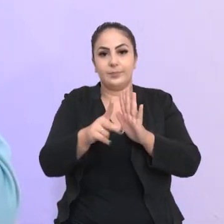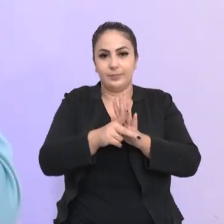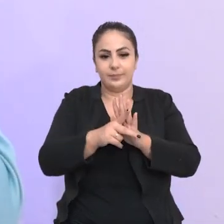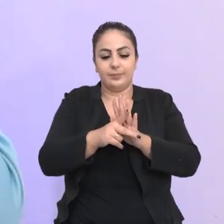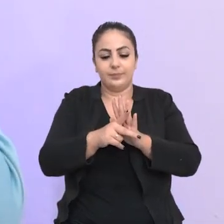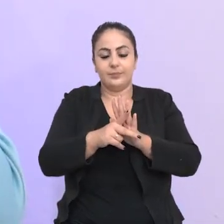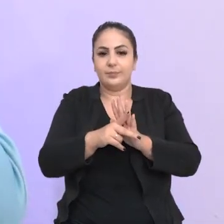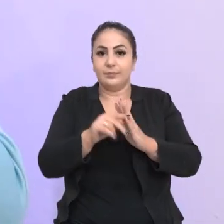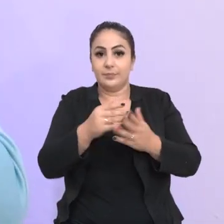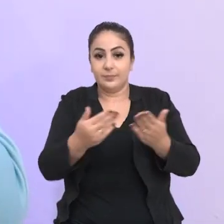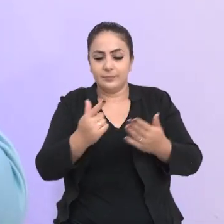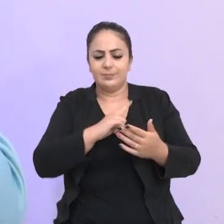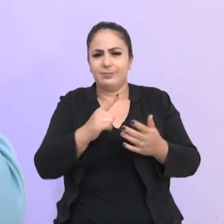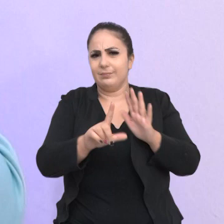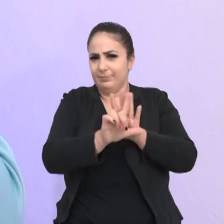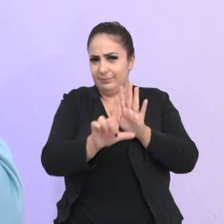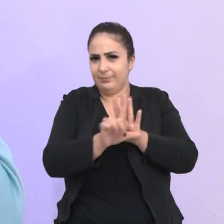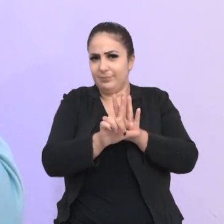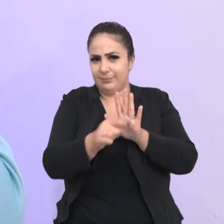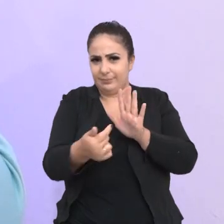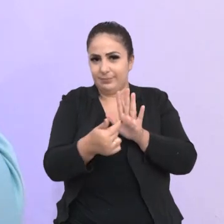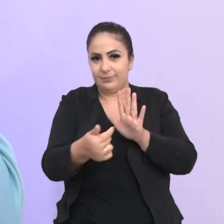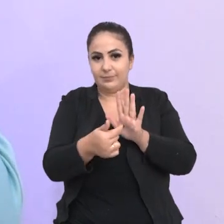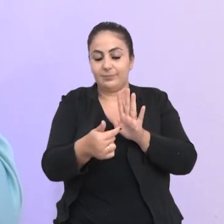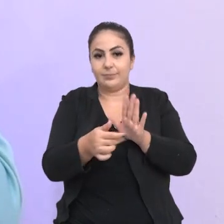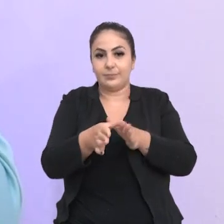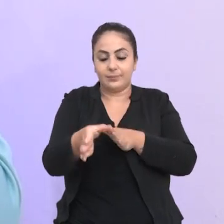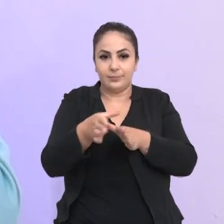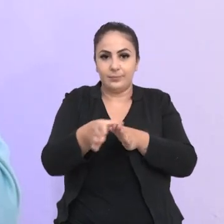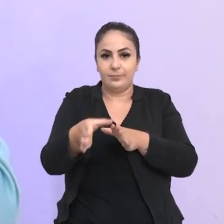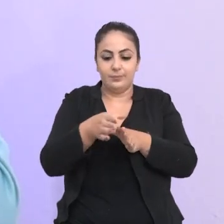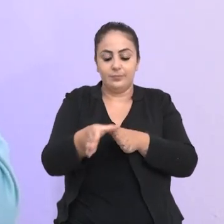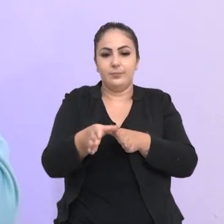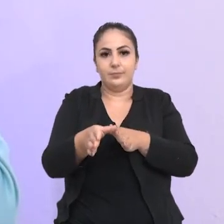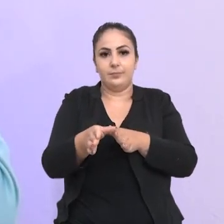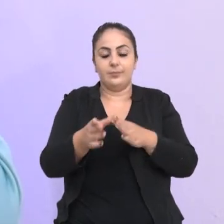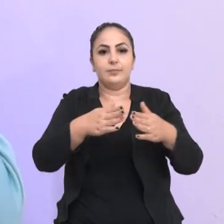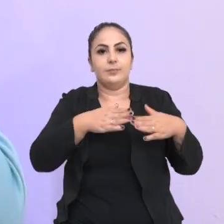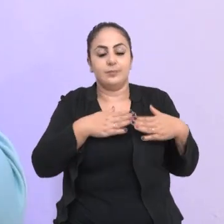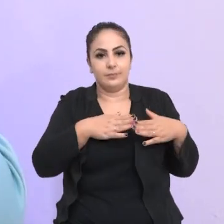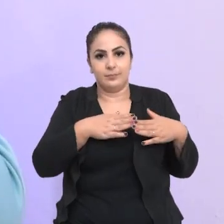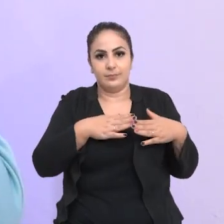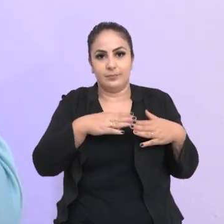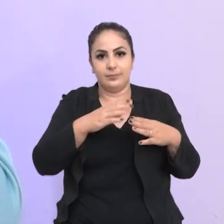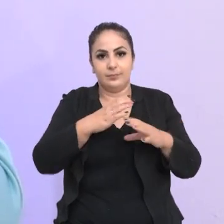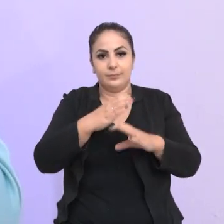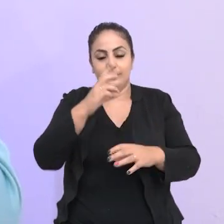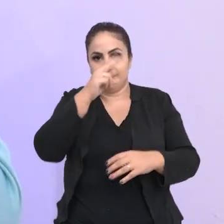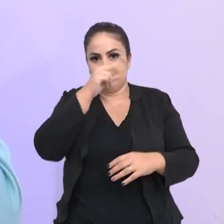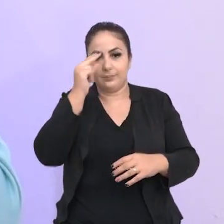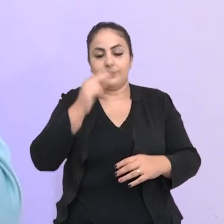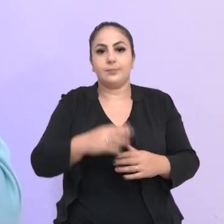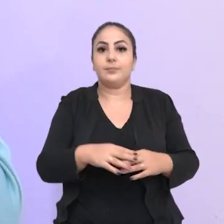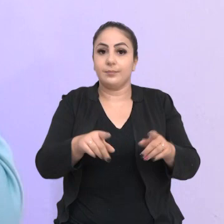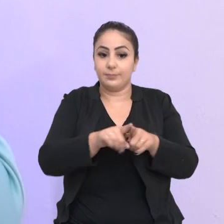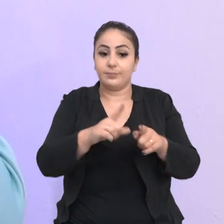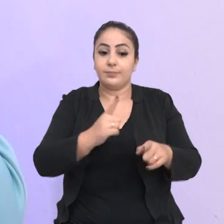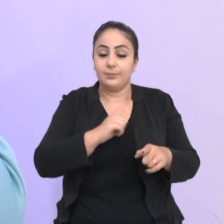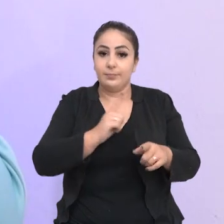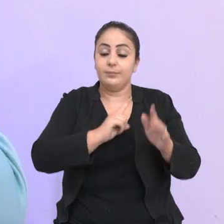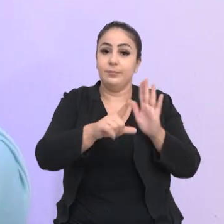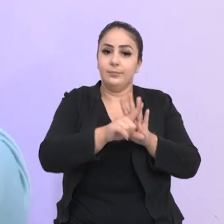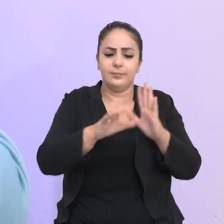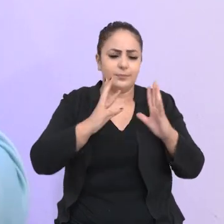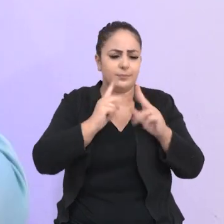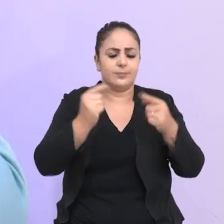ali que existe uma lei do Conselho de Defesa Civil Municipal. E existe